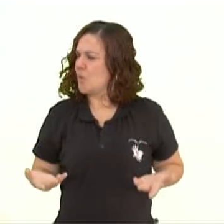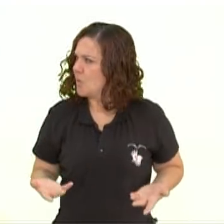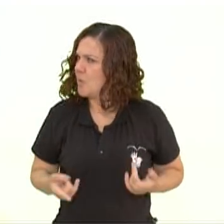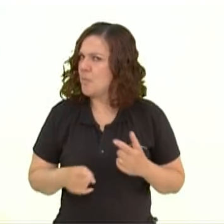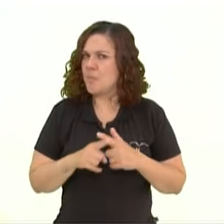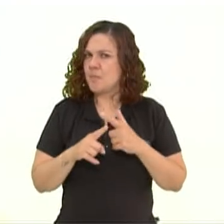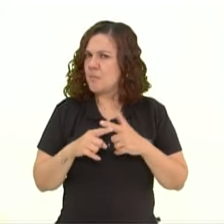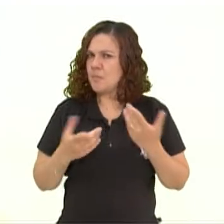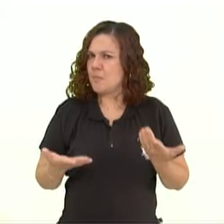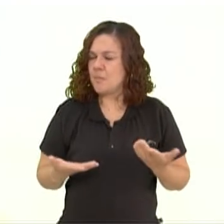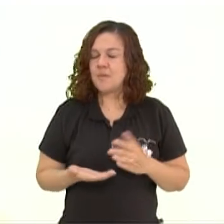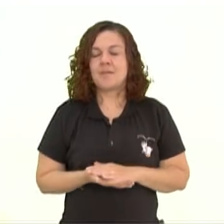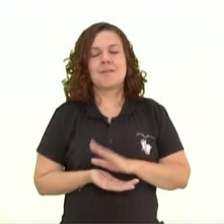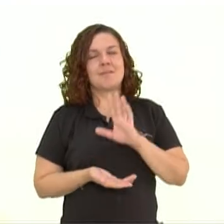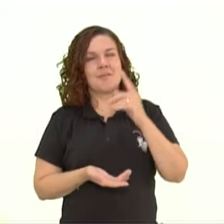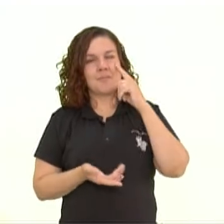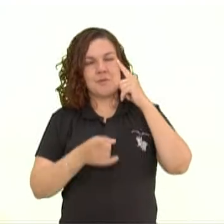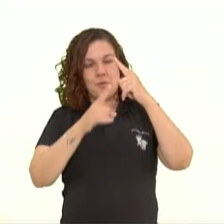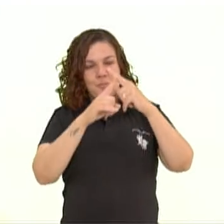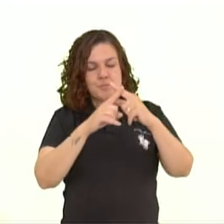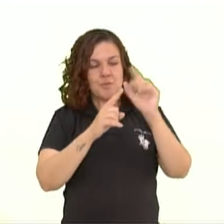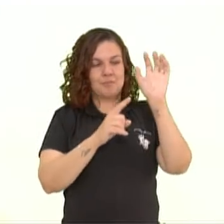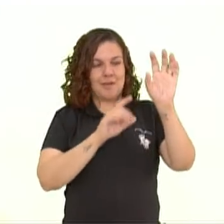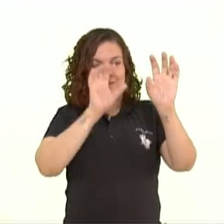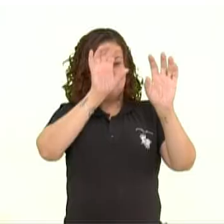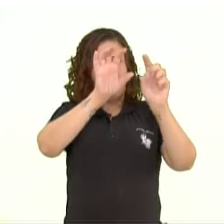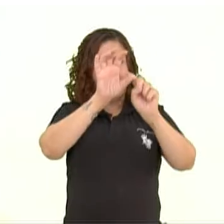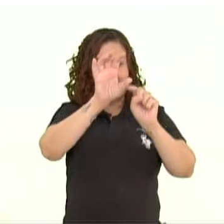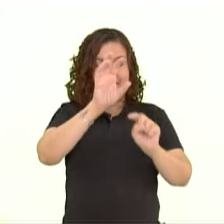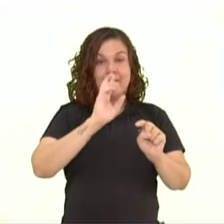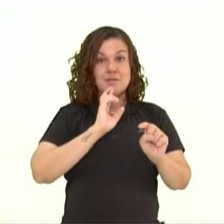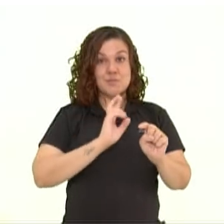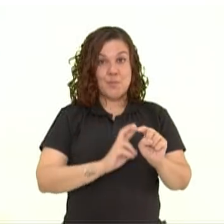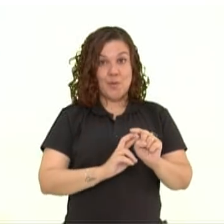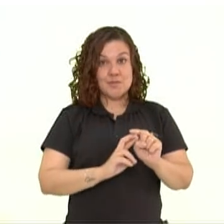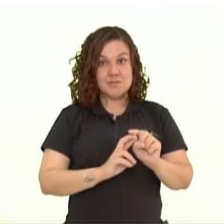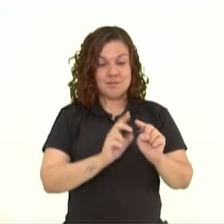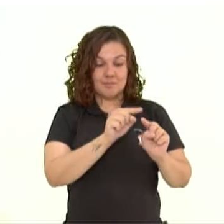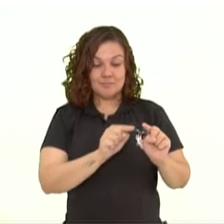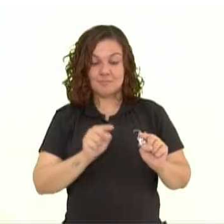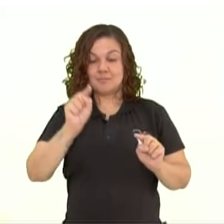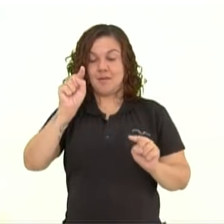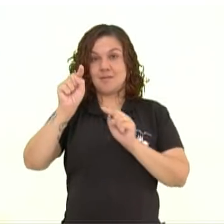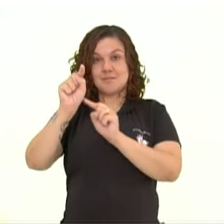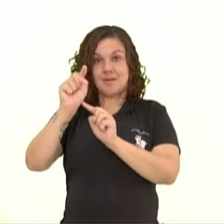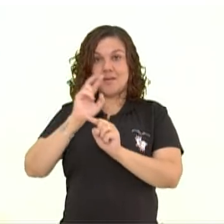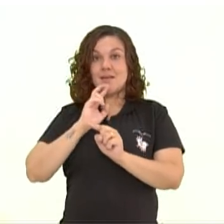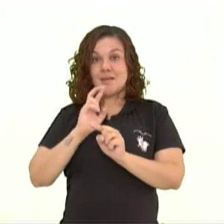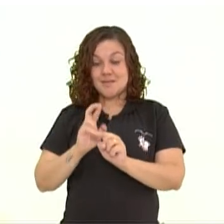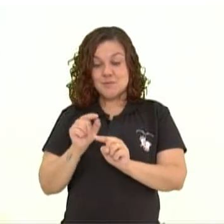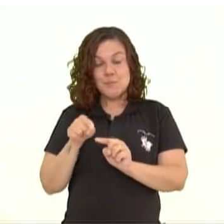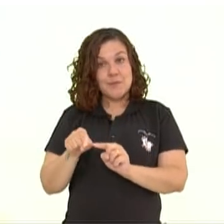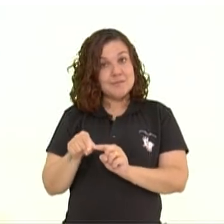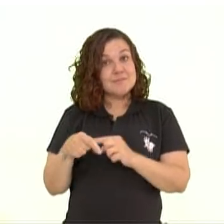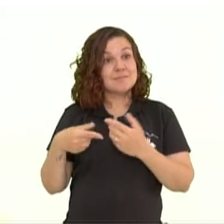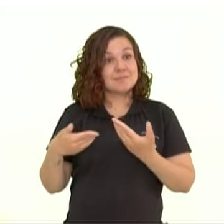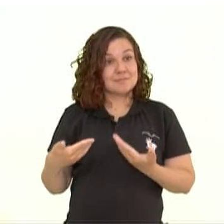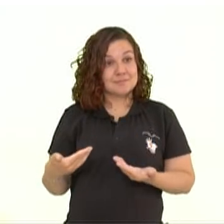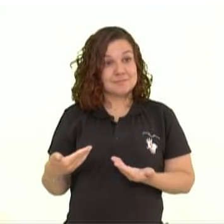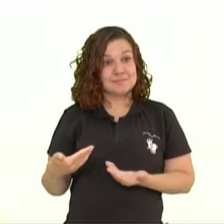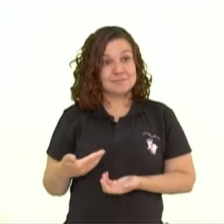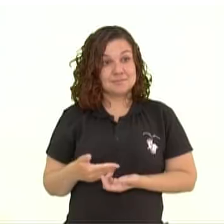professora? Pensa que a gente foi multiplicando um por um, né? 0,4 vezes 0,4, 0,16. Né? Então,